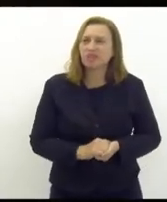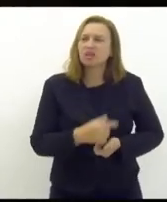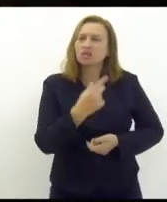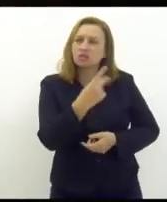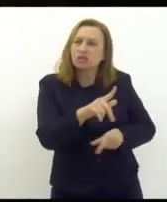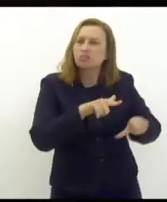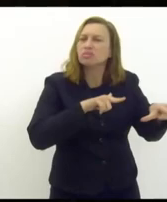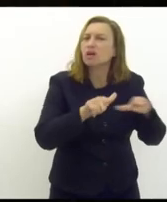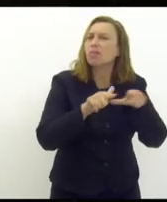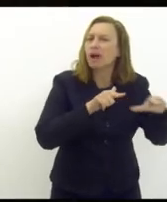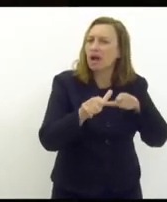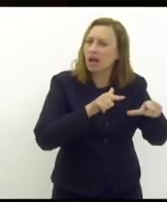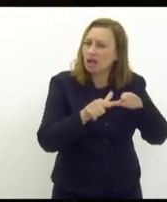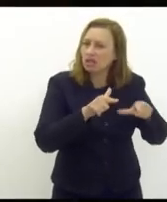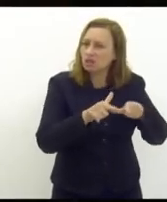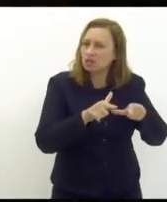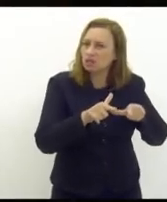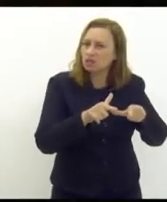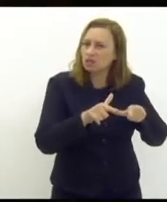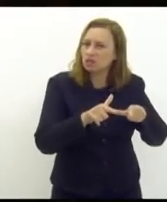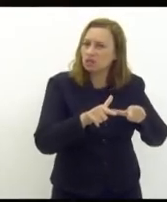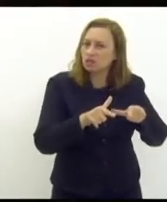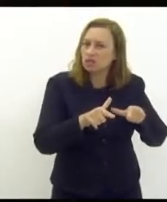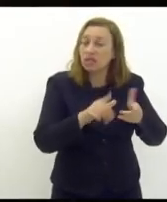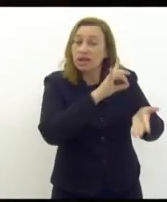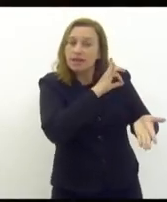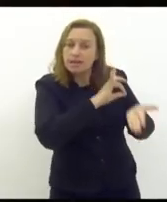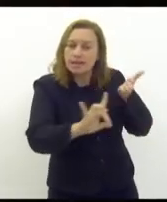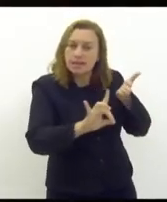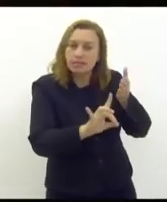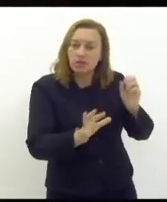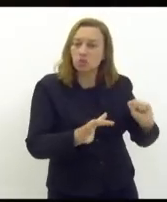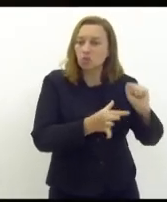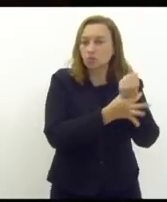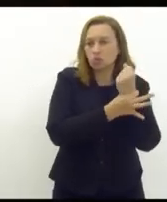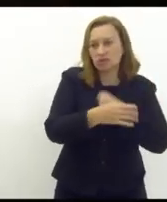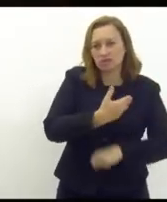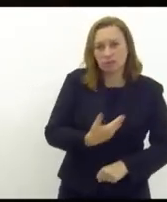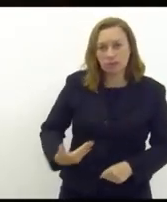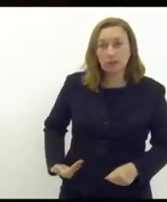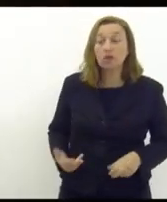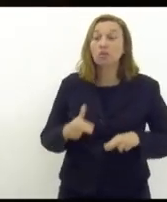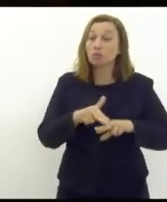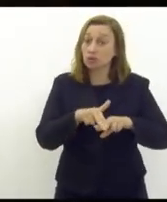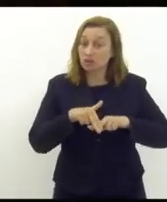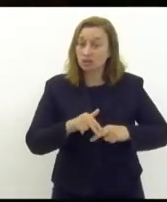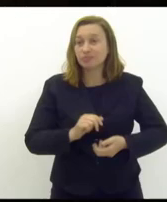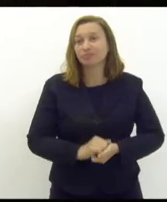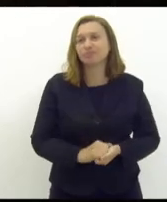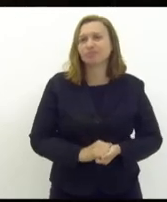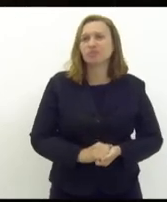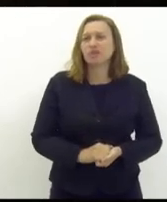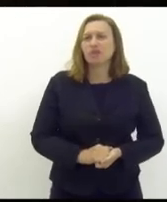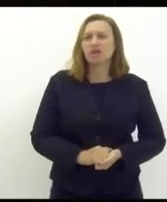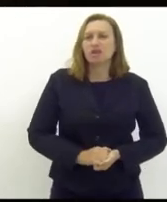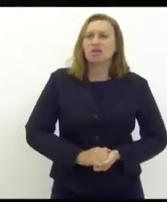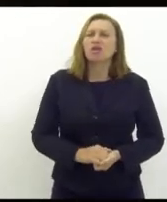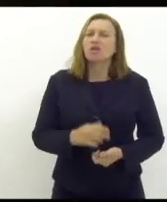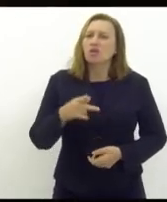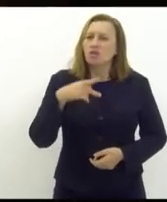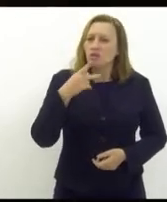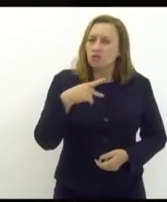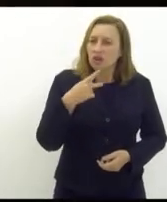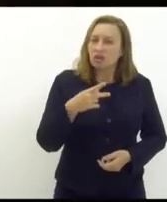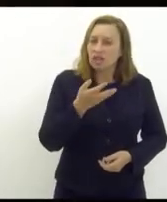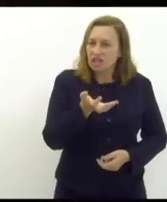suas atribuições e que se coloca como in da guarda municipal portanto eu sustento a tese de